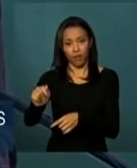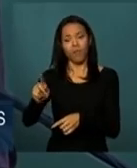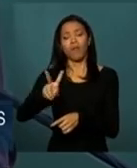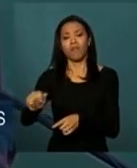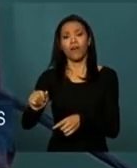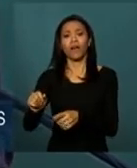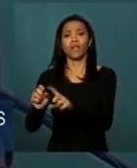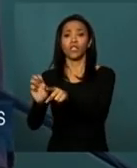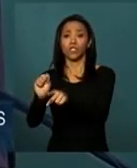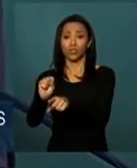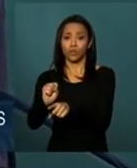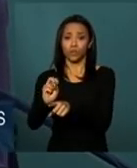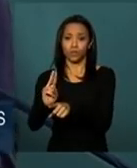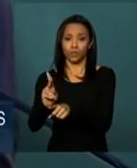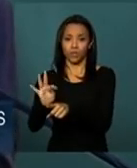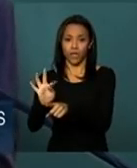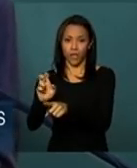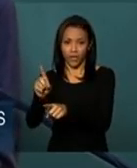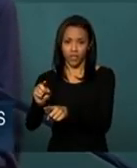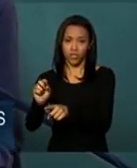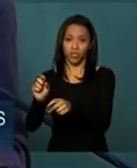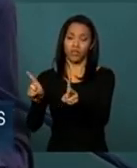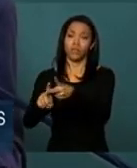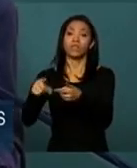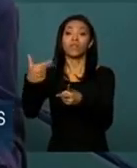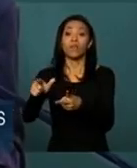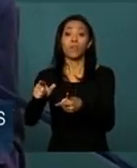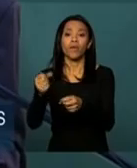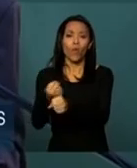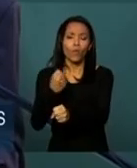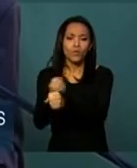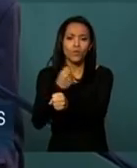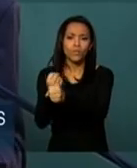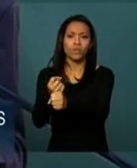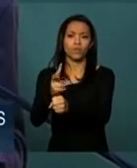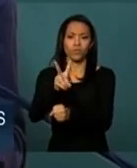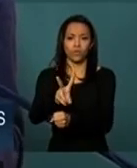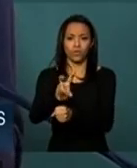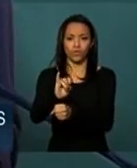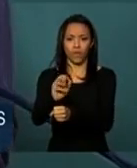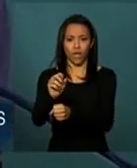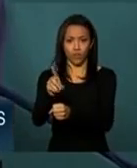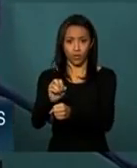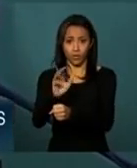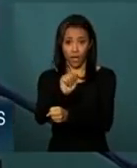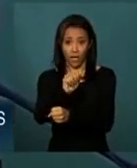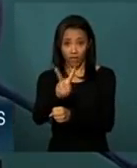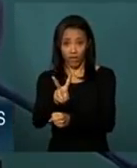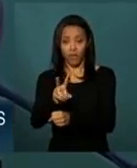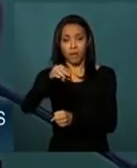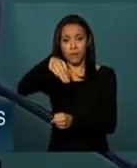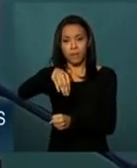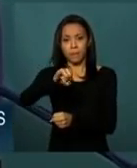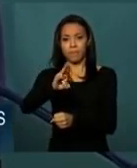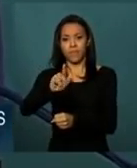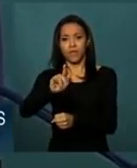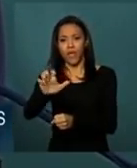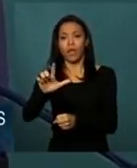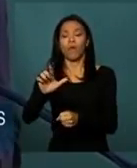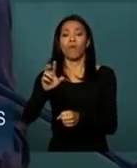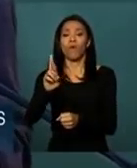corredores Sudeste-Sul, Corredor Sul 3 e construção do viaduto da Avenida Miguel Rosa com a Avenida